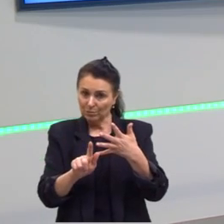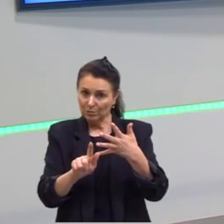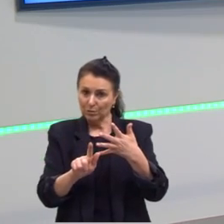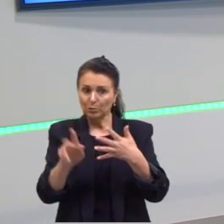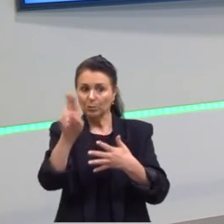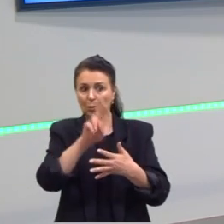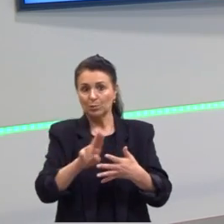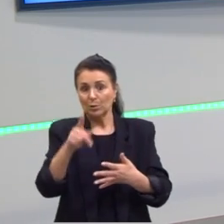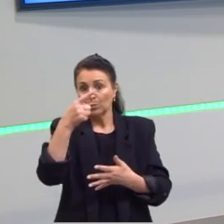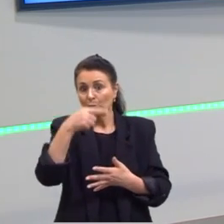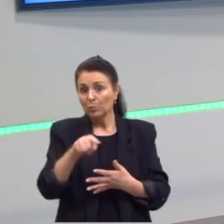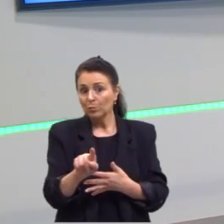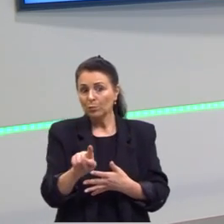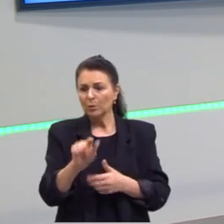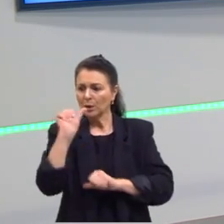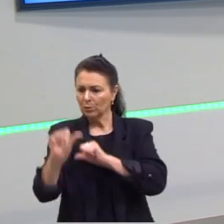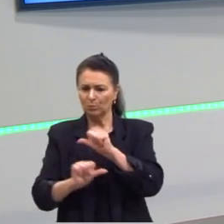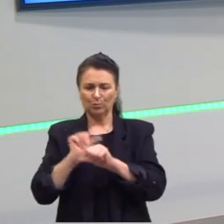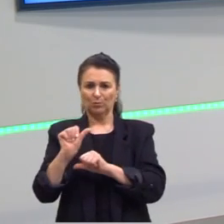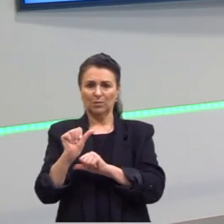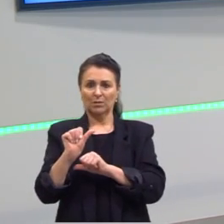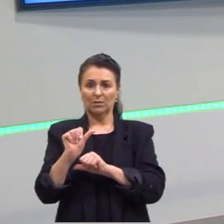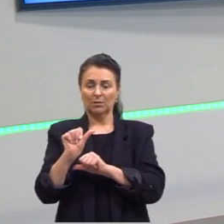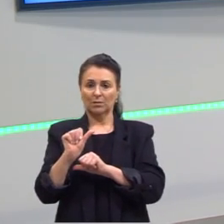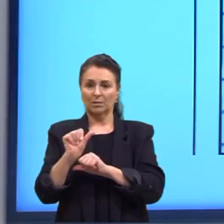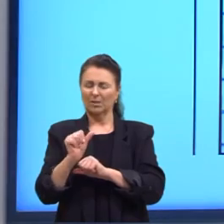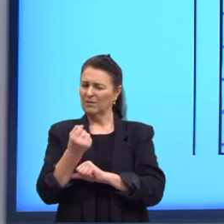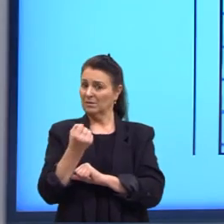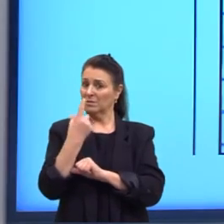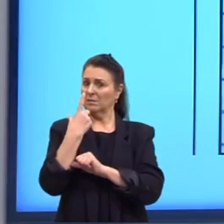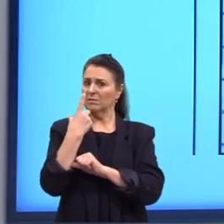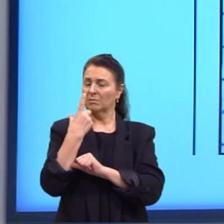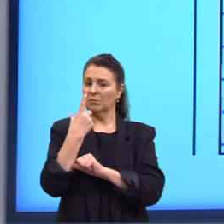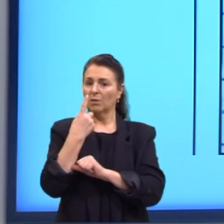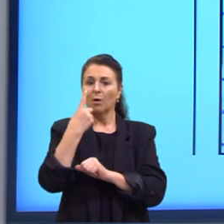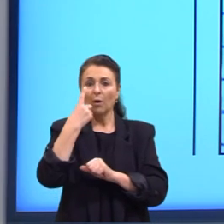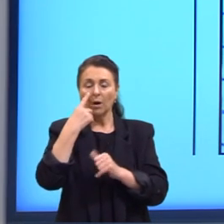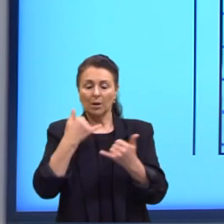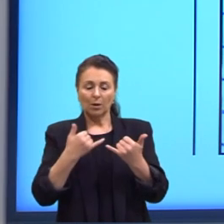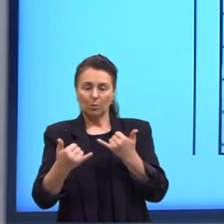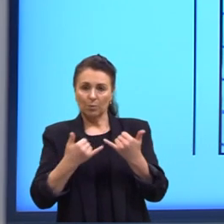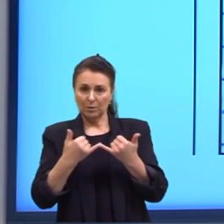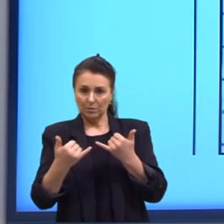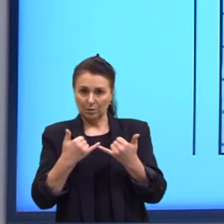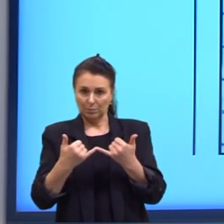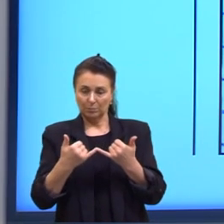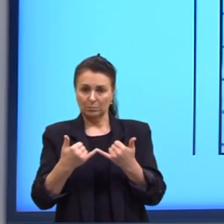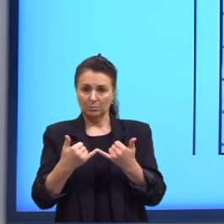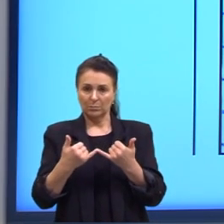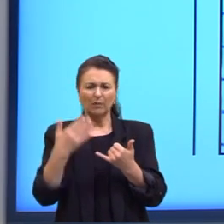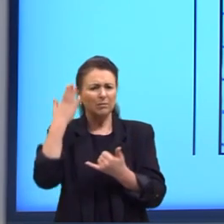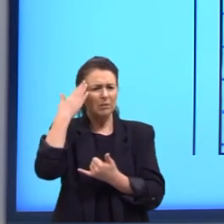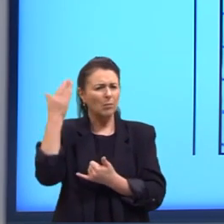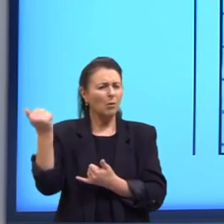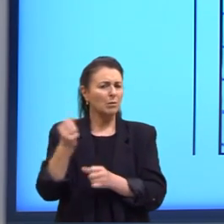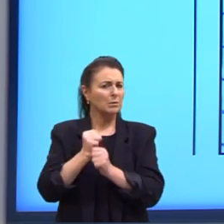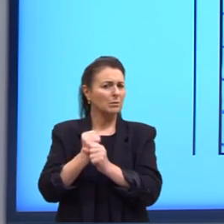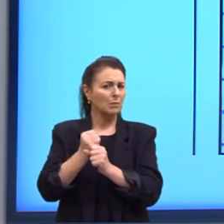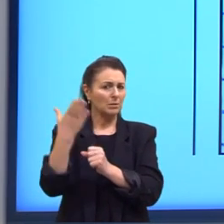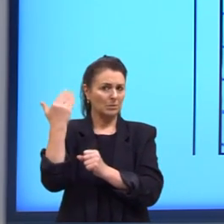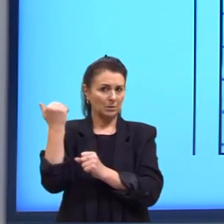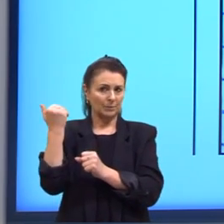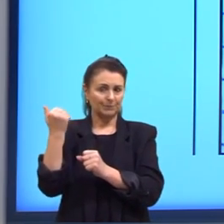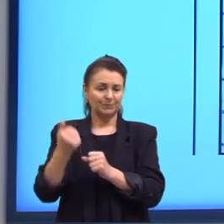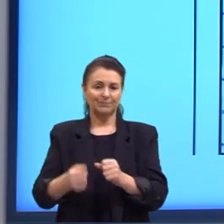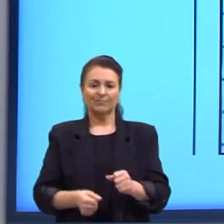né No lugar de outro e olha aqui esse exemplo que ficou muito famoso há uns anos atrás a